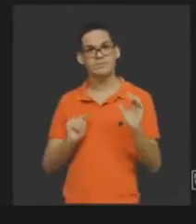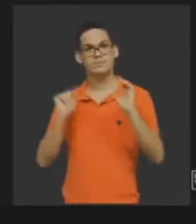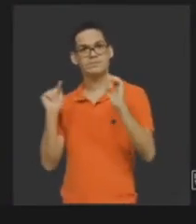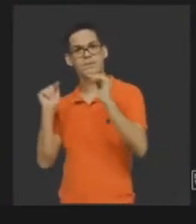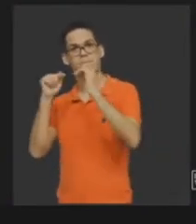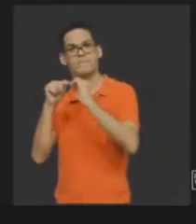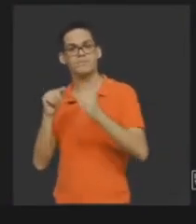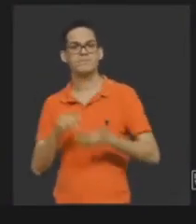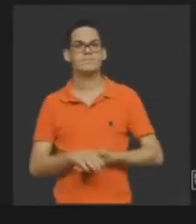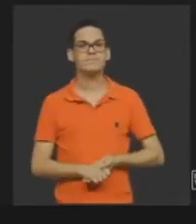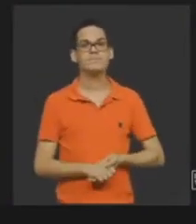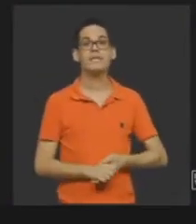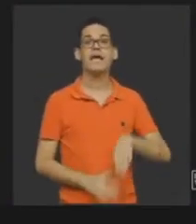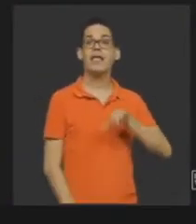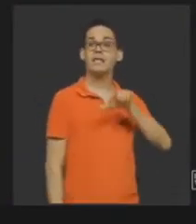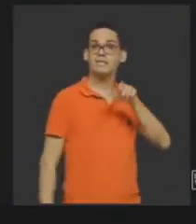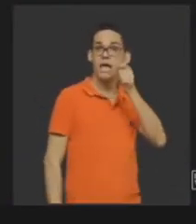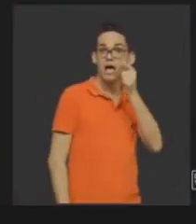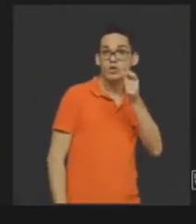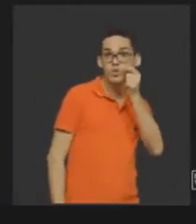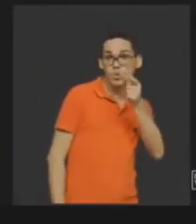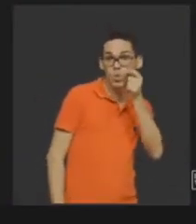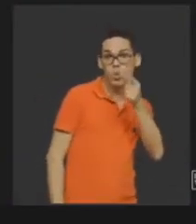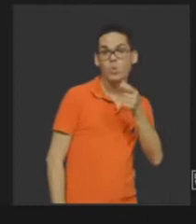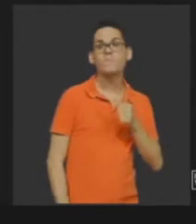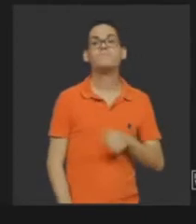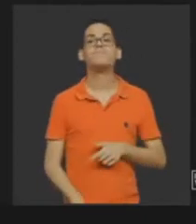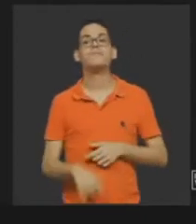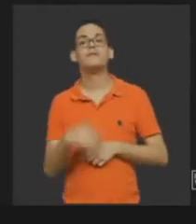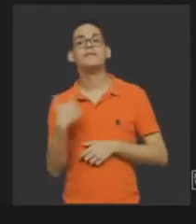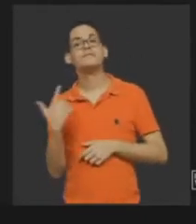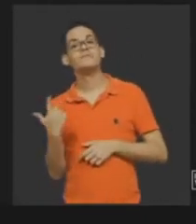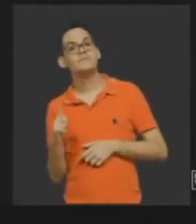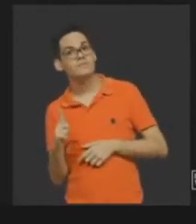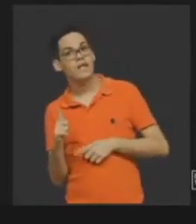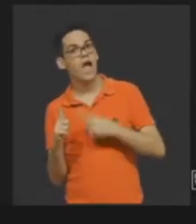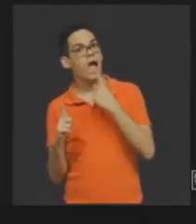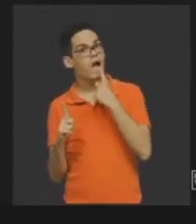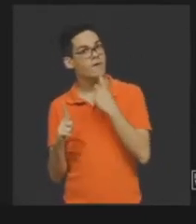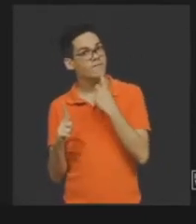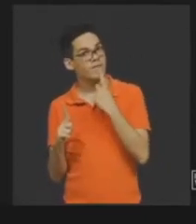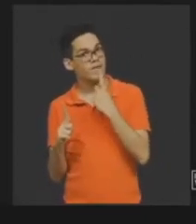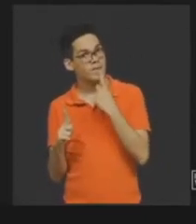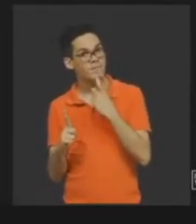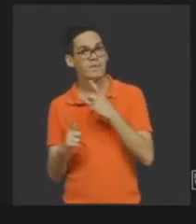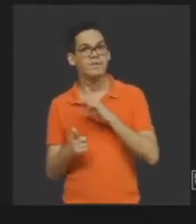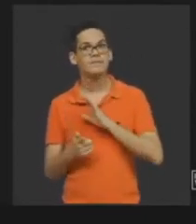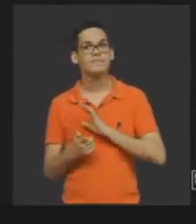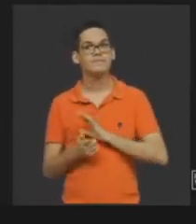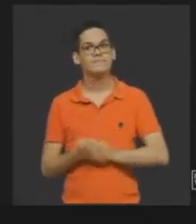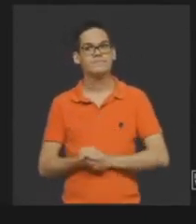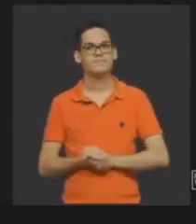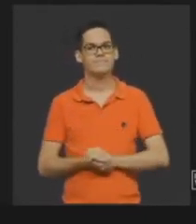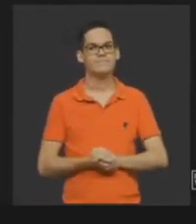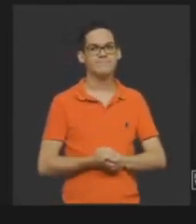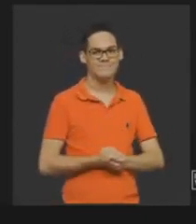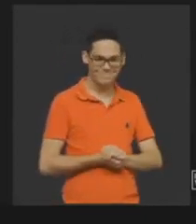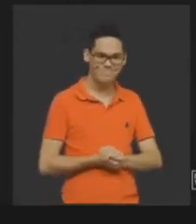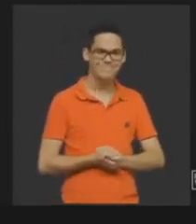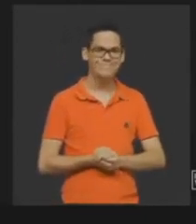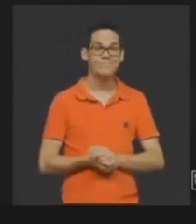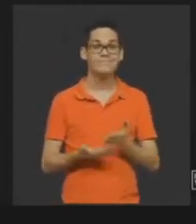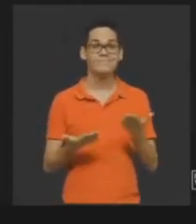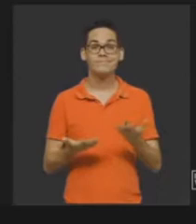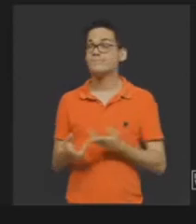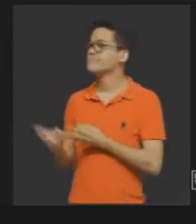A citosina está de azul aí, os tracinhos azuis, e a guanina, esse tracinho rosa-avermelhado aí.